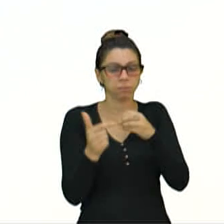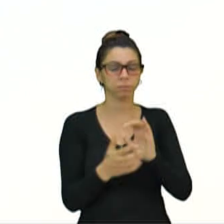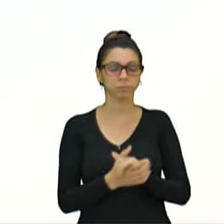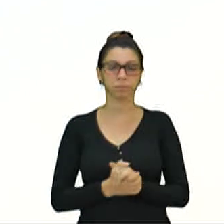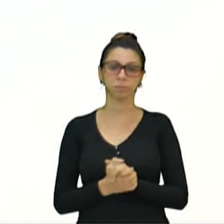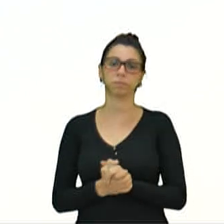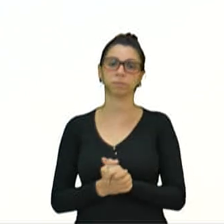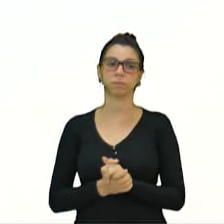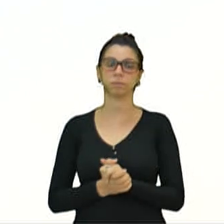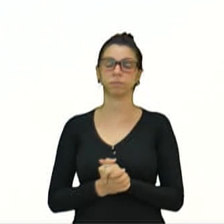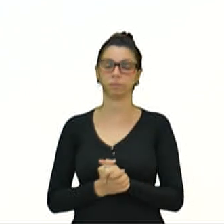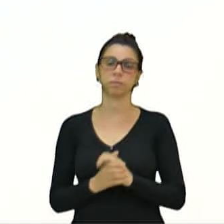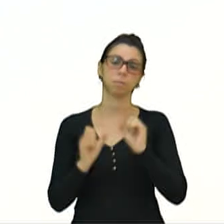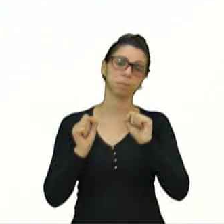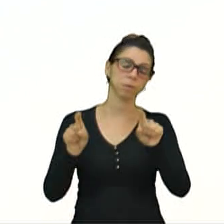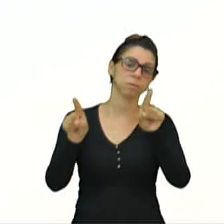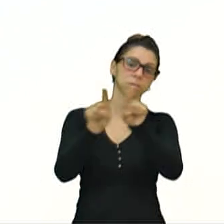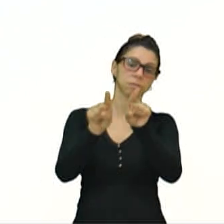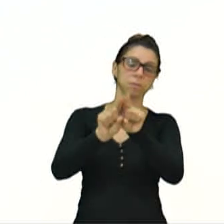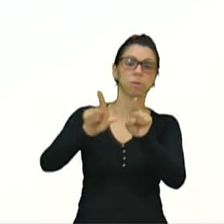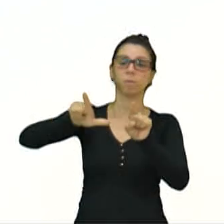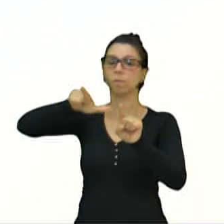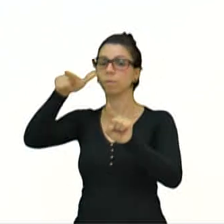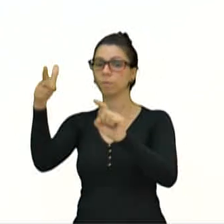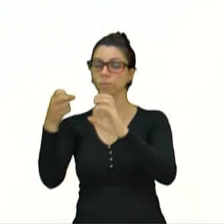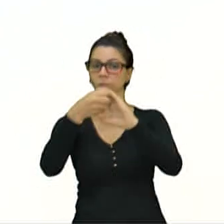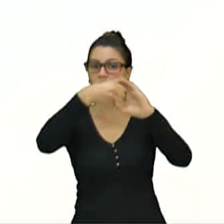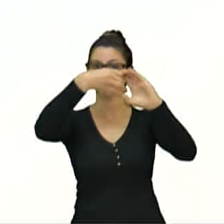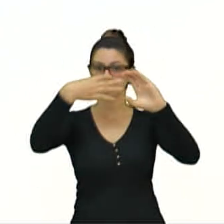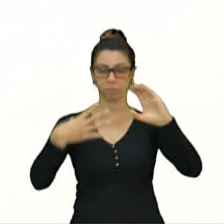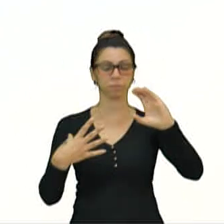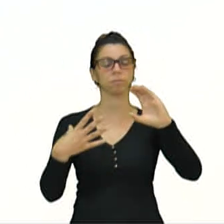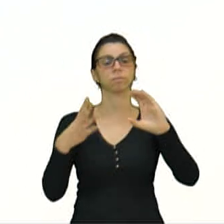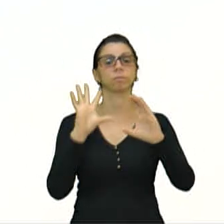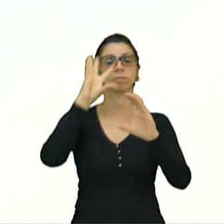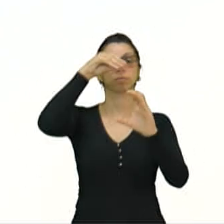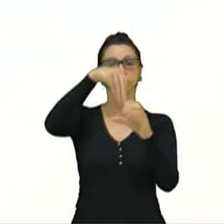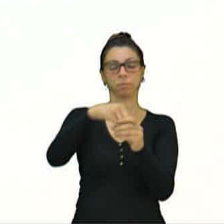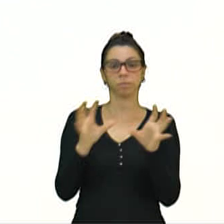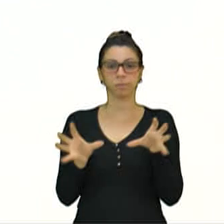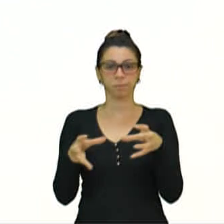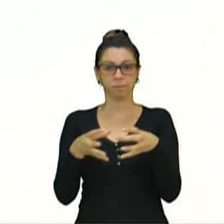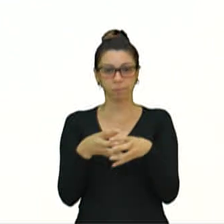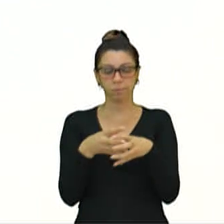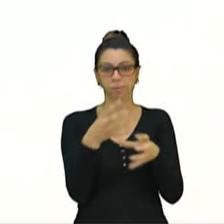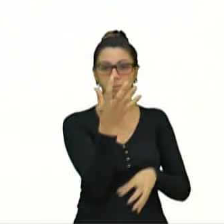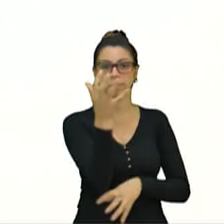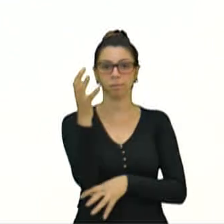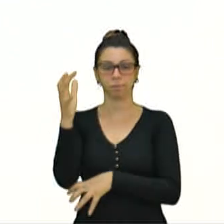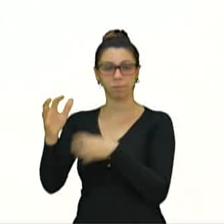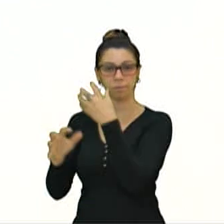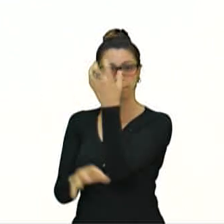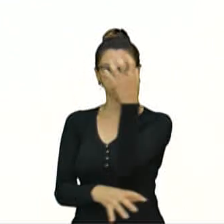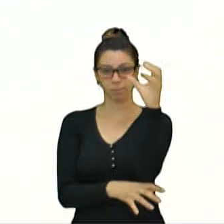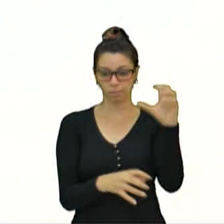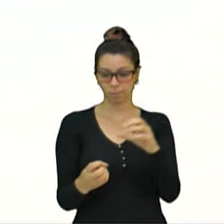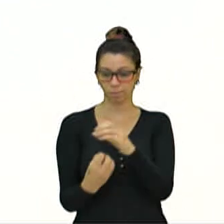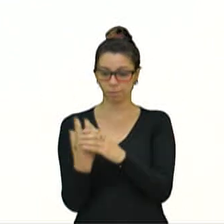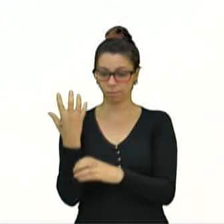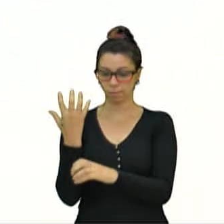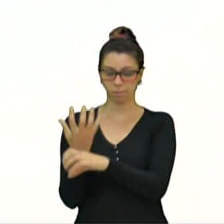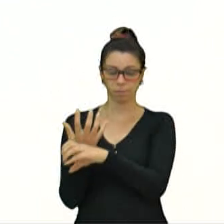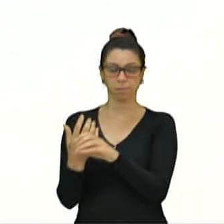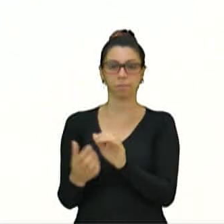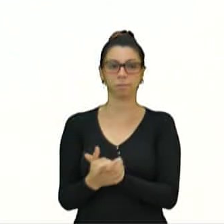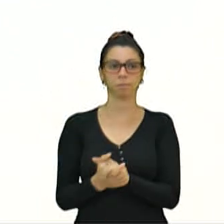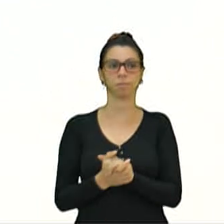disso, podemos outras características presentes nesse grupo de plantas. Das alternativas abaixo, marque